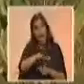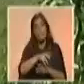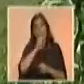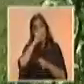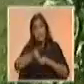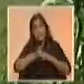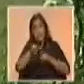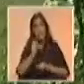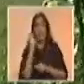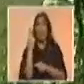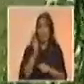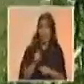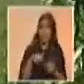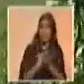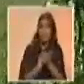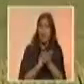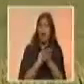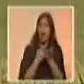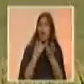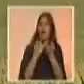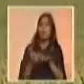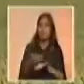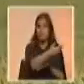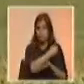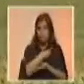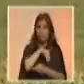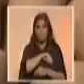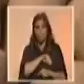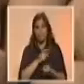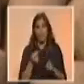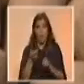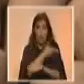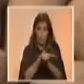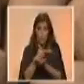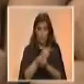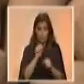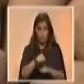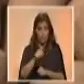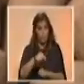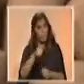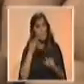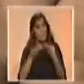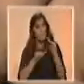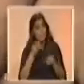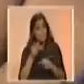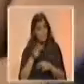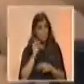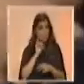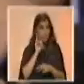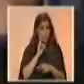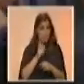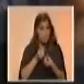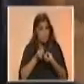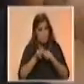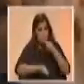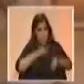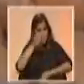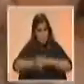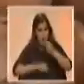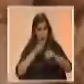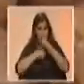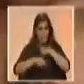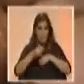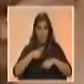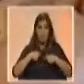deve dar resultados económicos. Este é um ponto fundamental perante a crescente procura de alimentos, o aumento dos